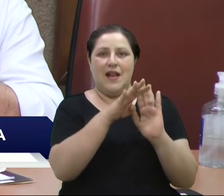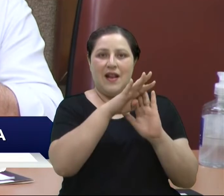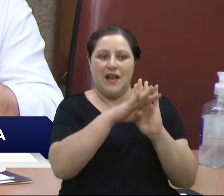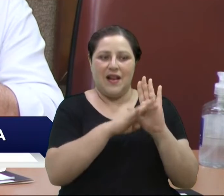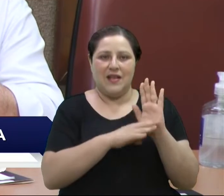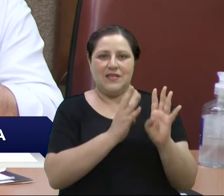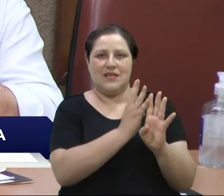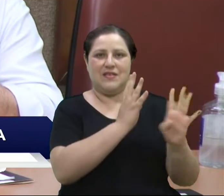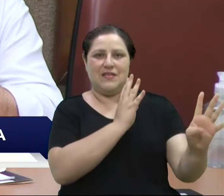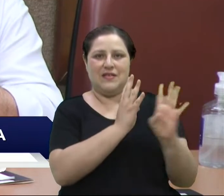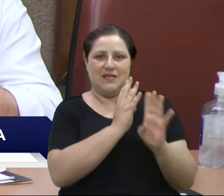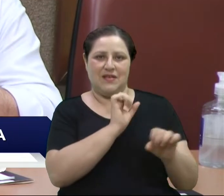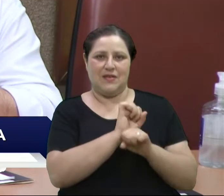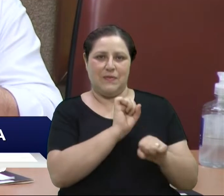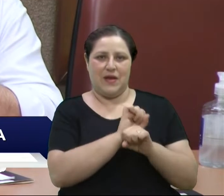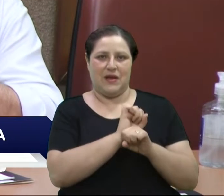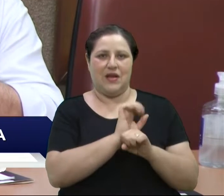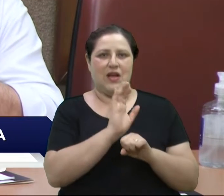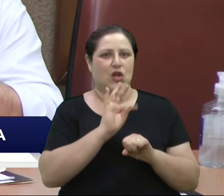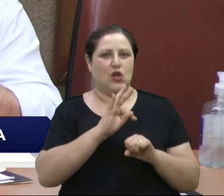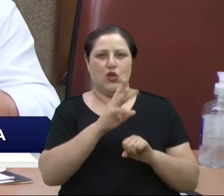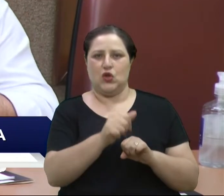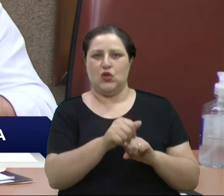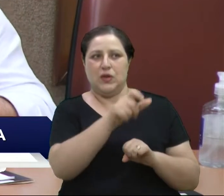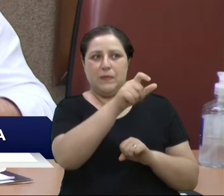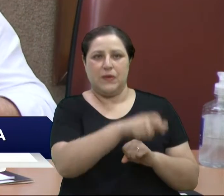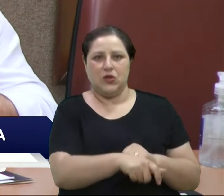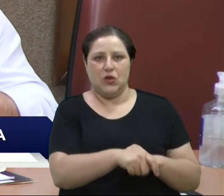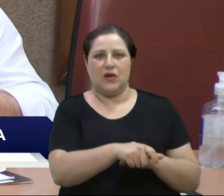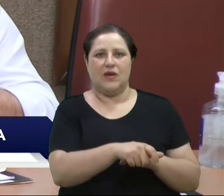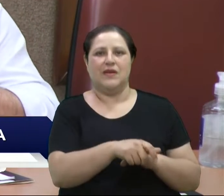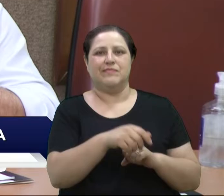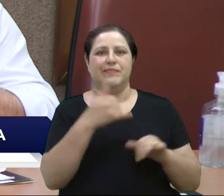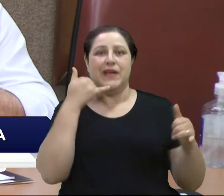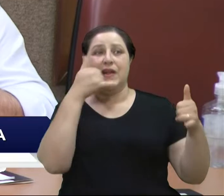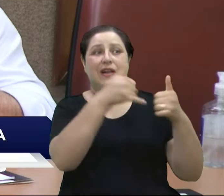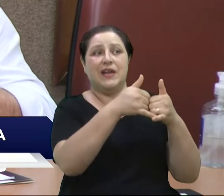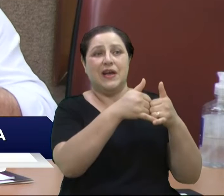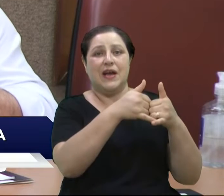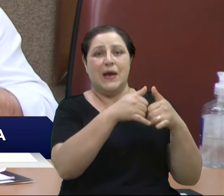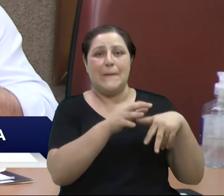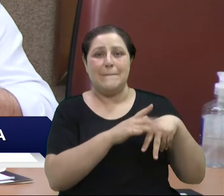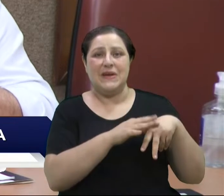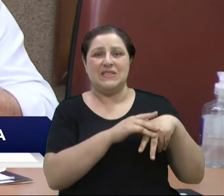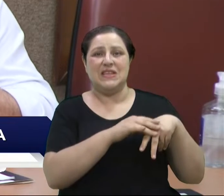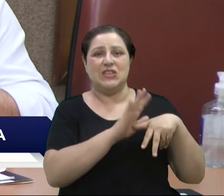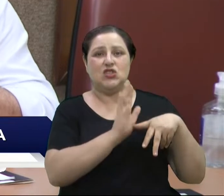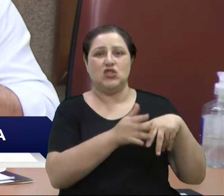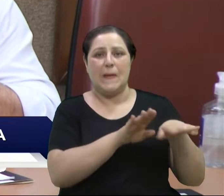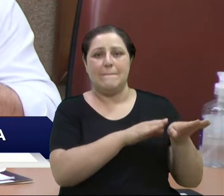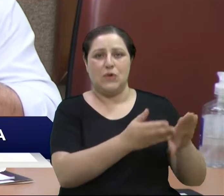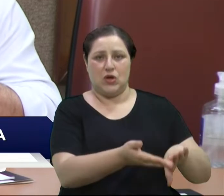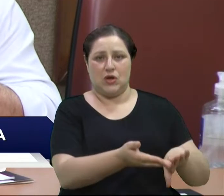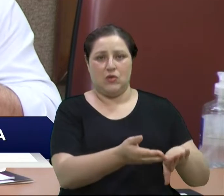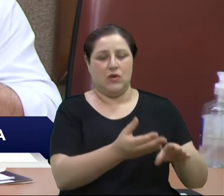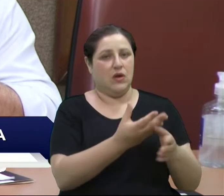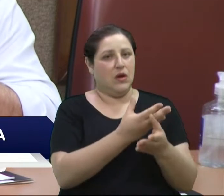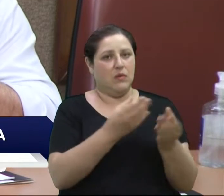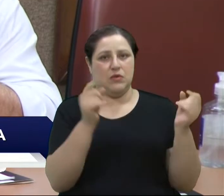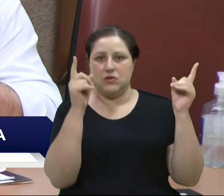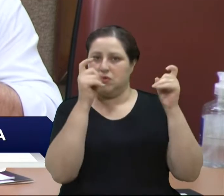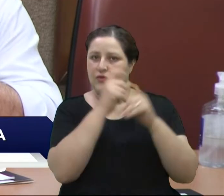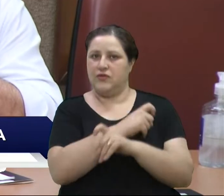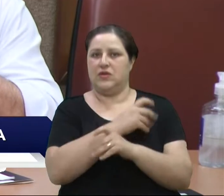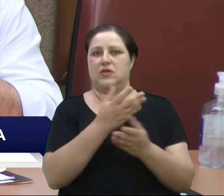quando ligam, e o vereador Rafael disse isso, o paciente já morreu. Então, é um caso muito complicado e que nós estamos atrelados